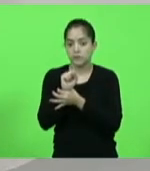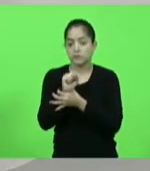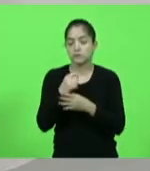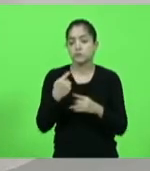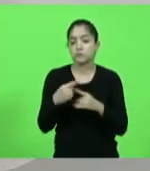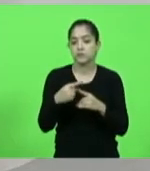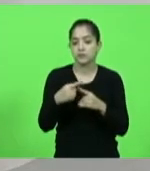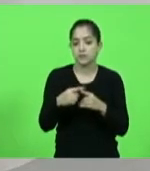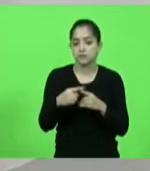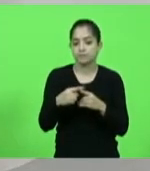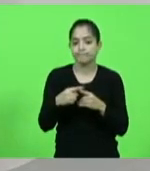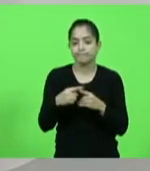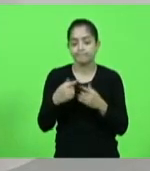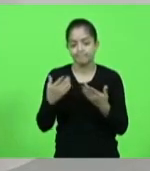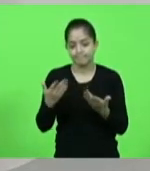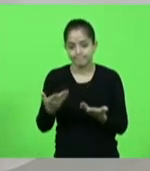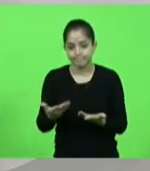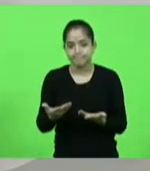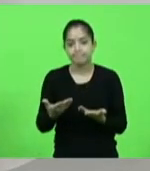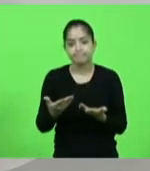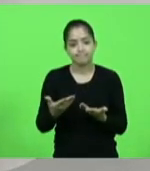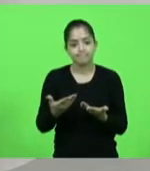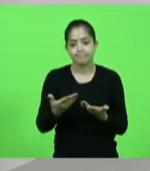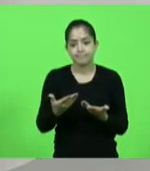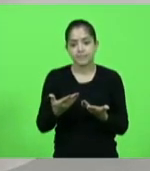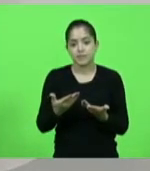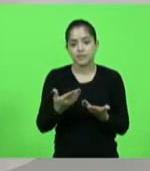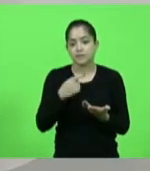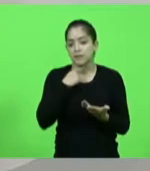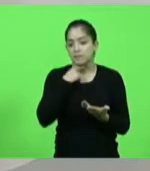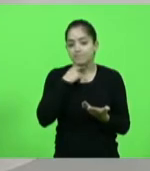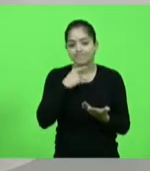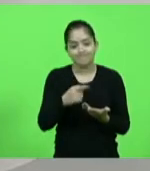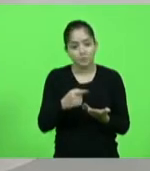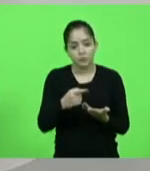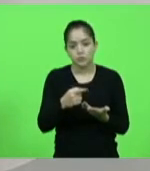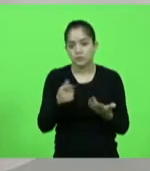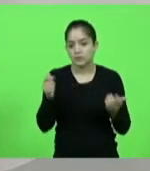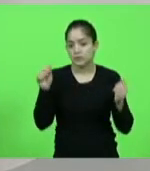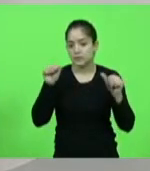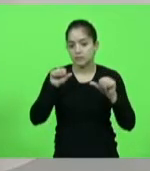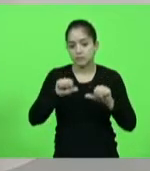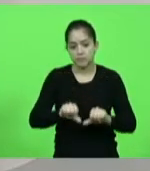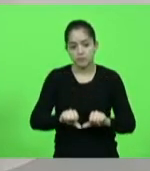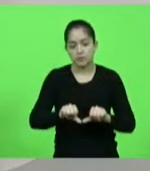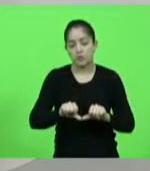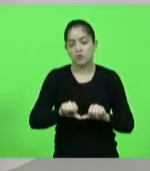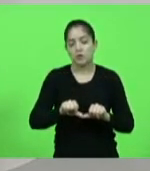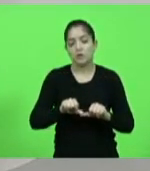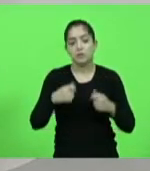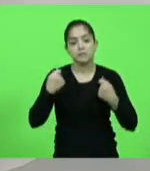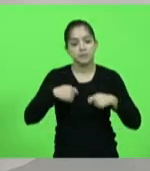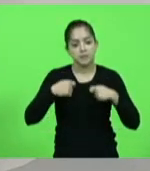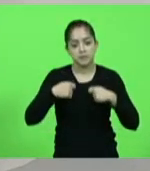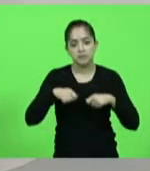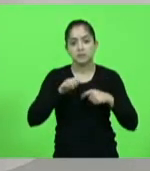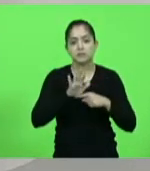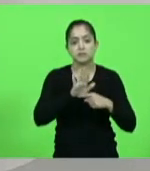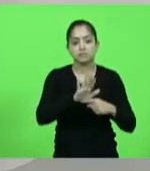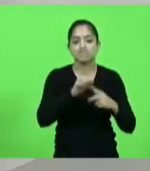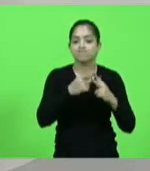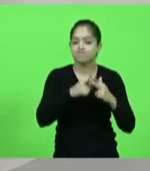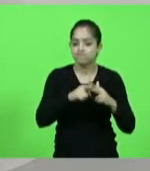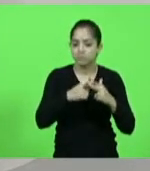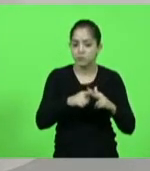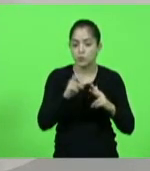realmente a situação está inadministrável. O Estado precisa promover a condição mínima de manutenção da